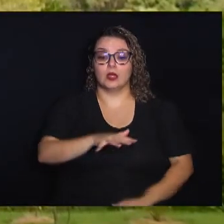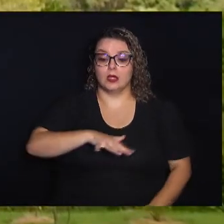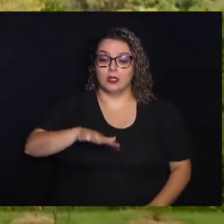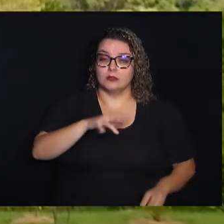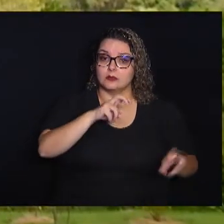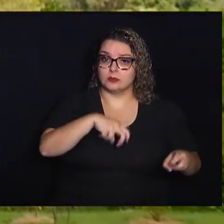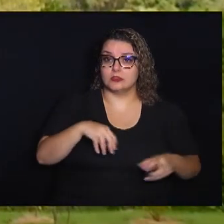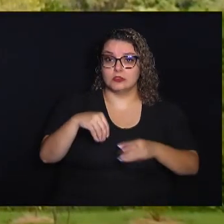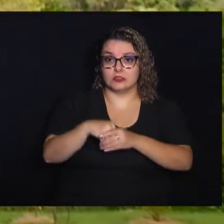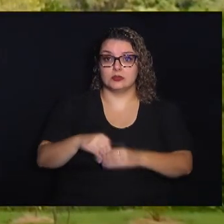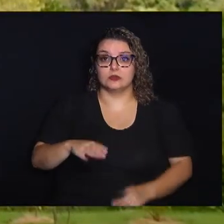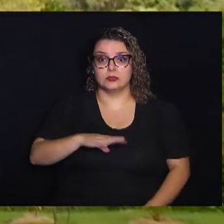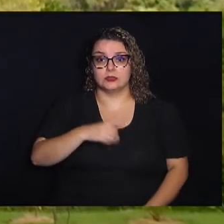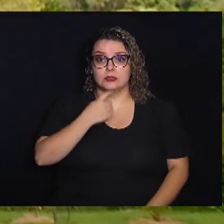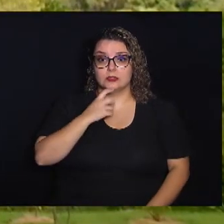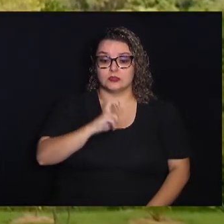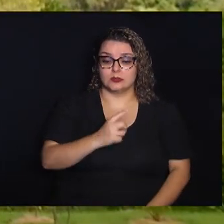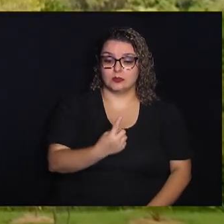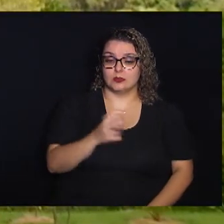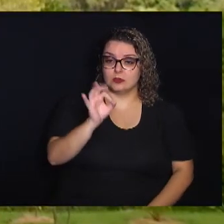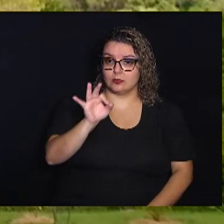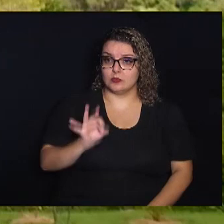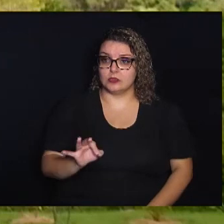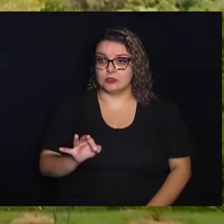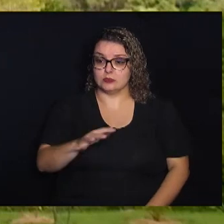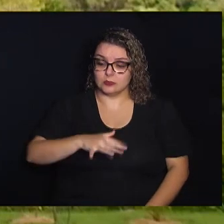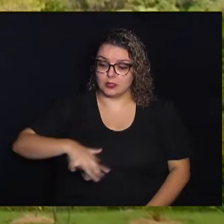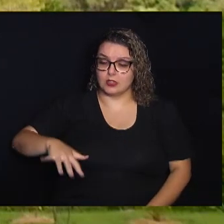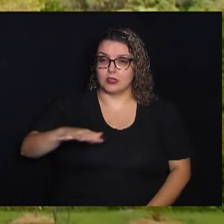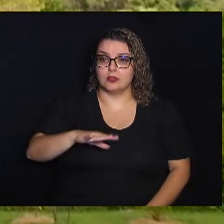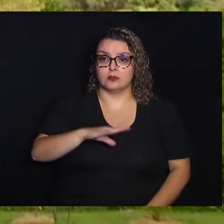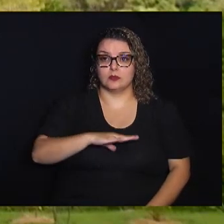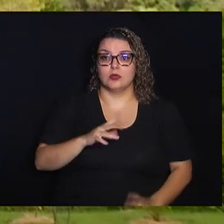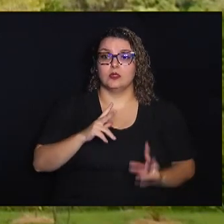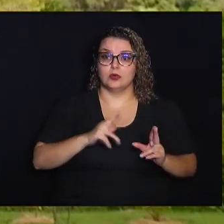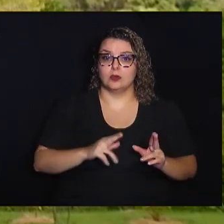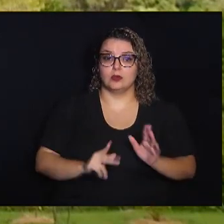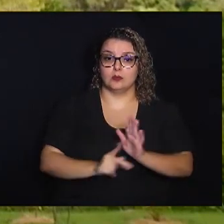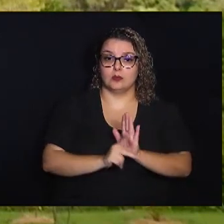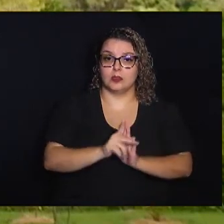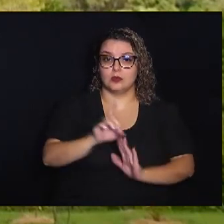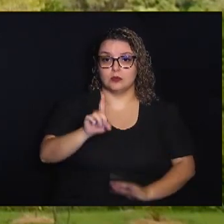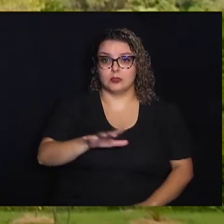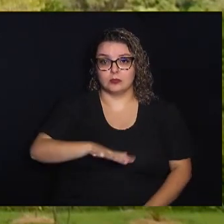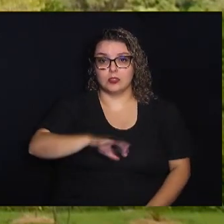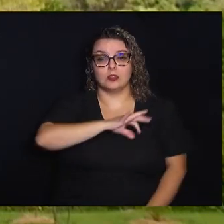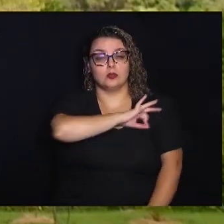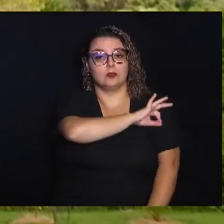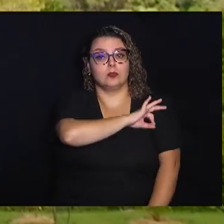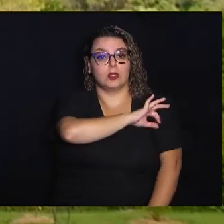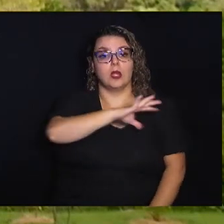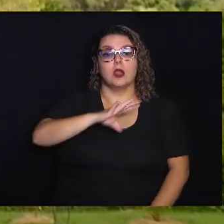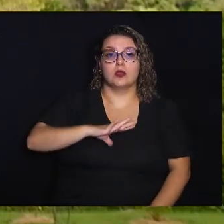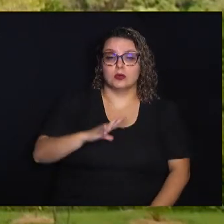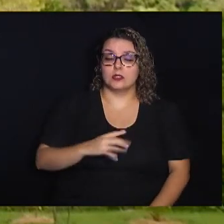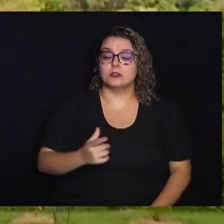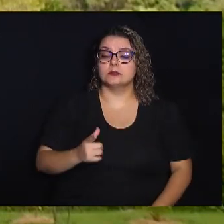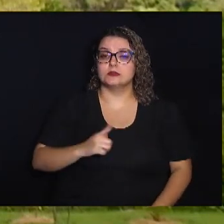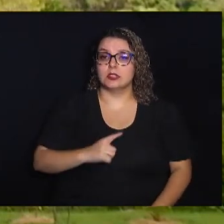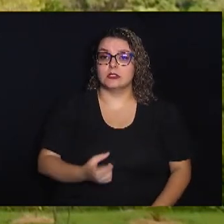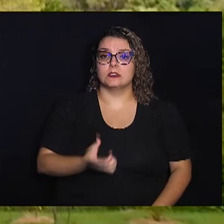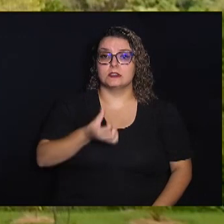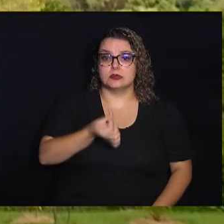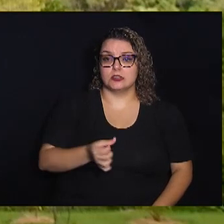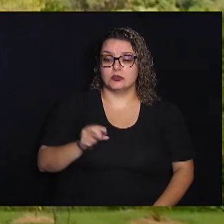a 51% do território do município. E de acordo com o plano diretor da prefeitura, a cidade conta com 6